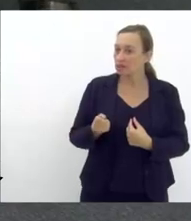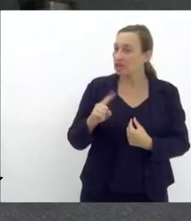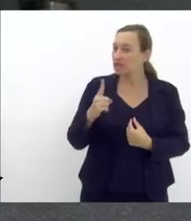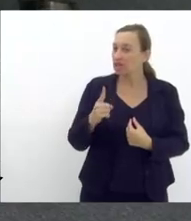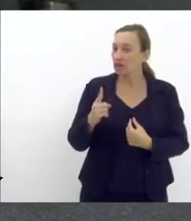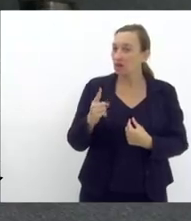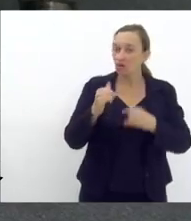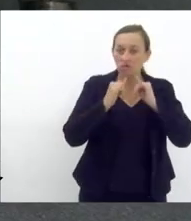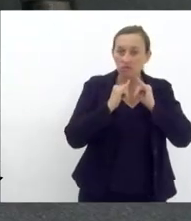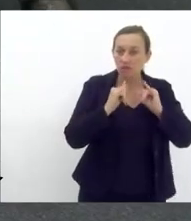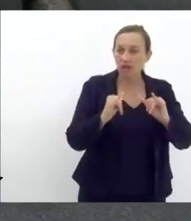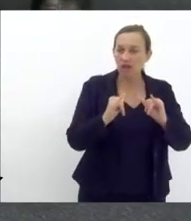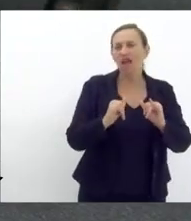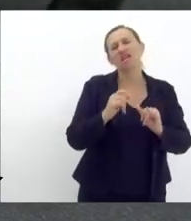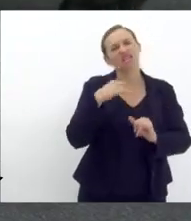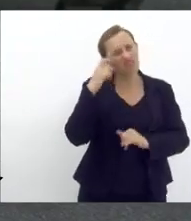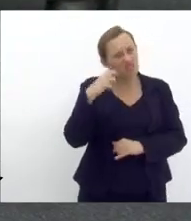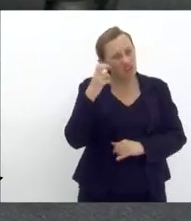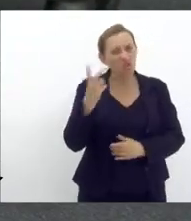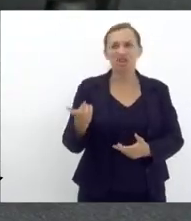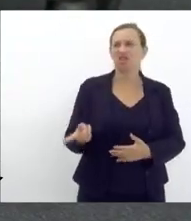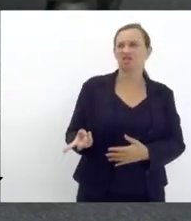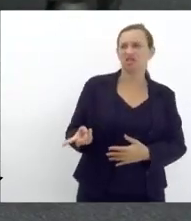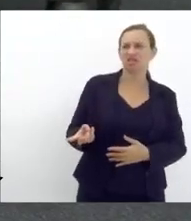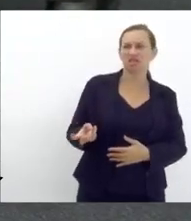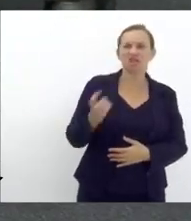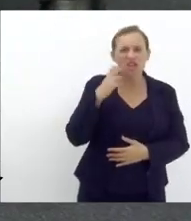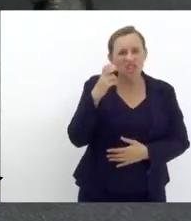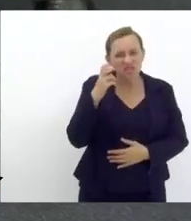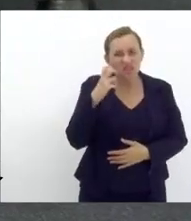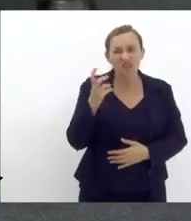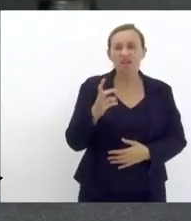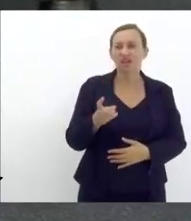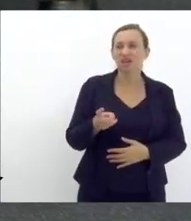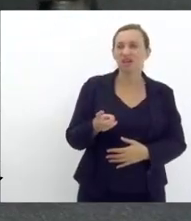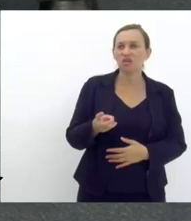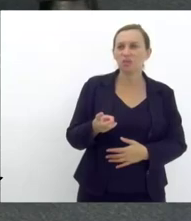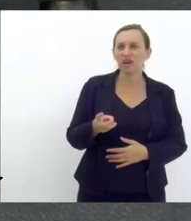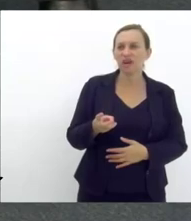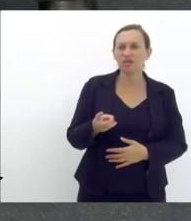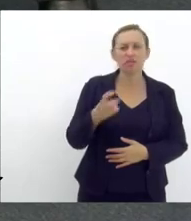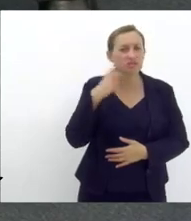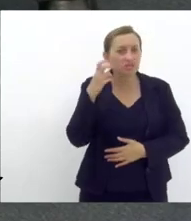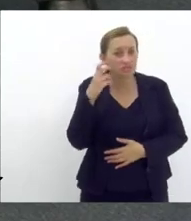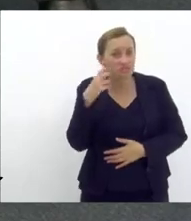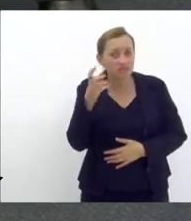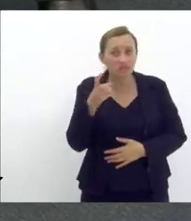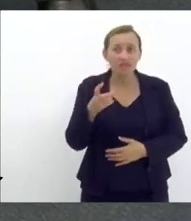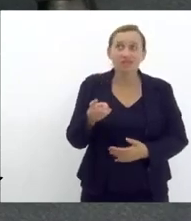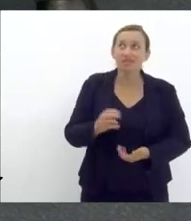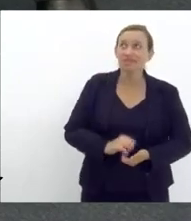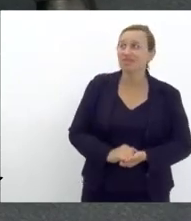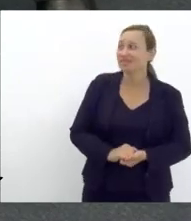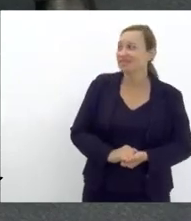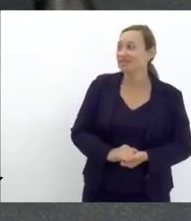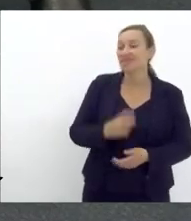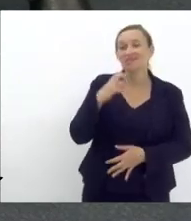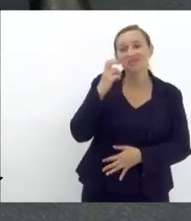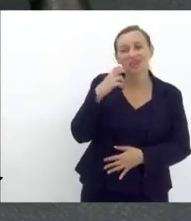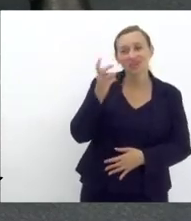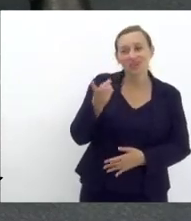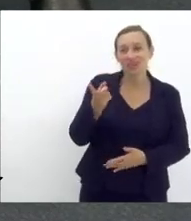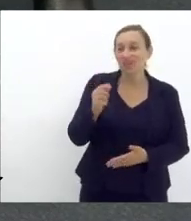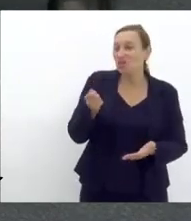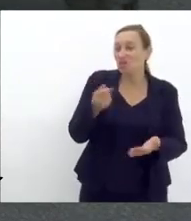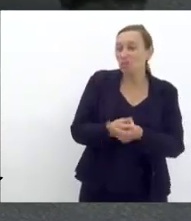não declarada isso aqui é sem vergonhice sem vergonhice Isso é uma sem-vergonhice sempre sem vergonha você